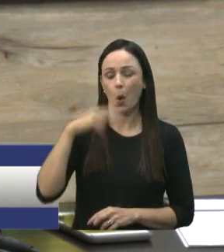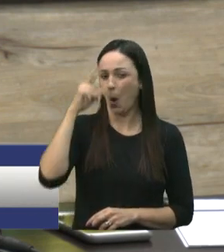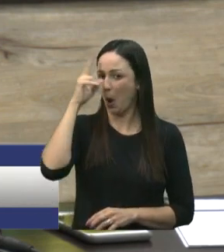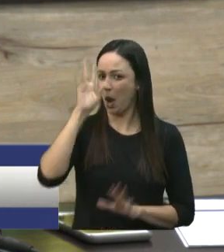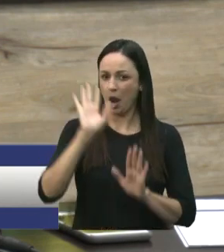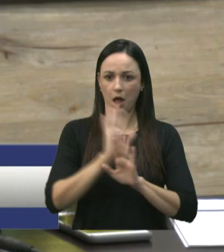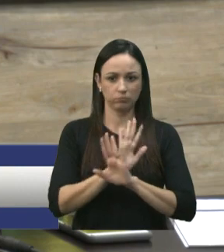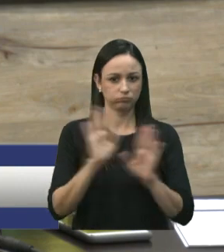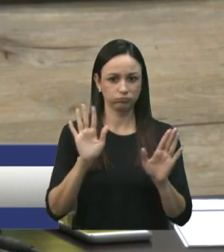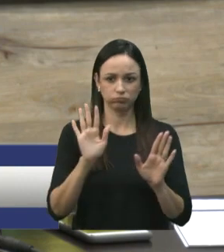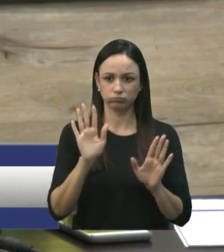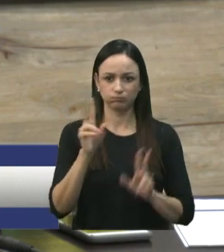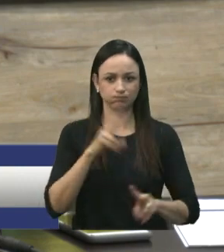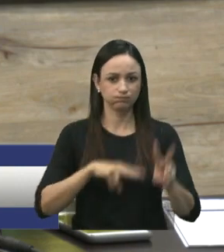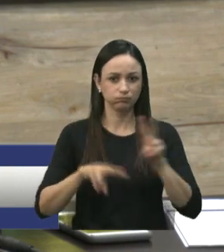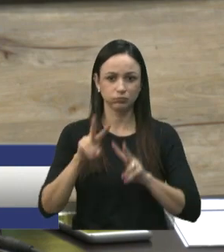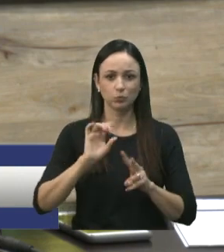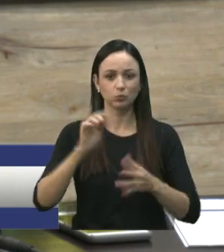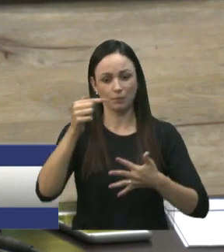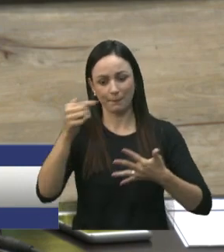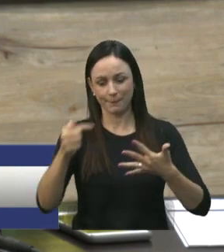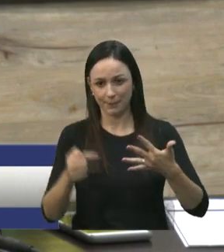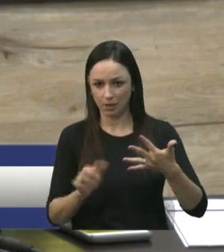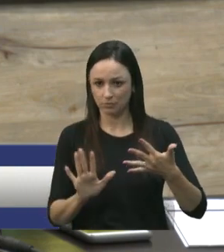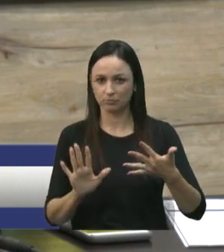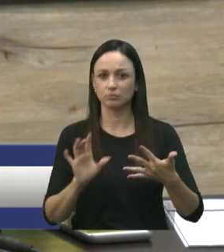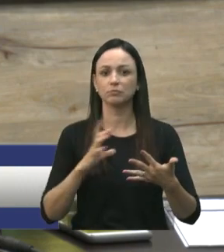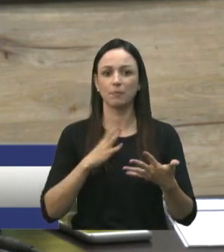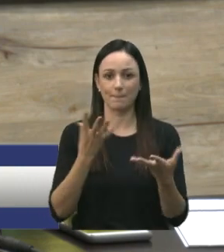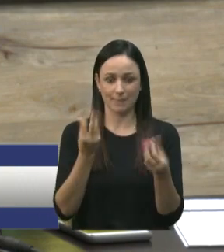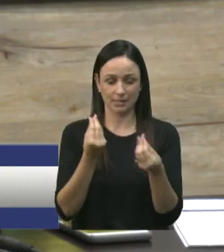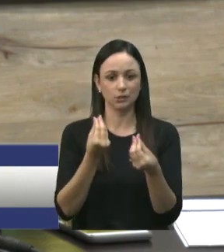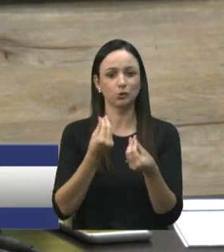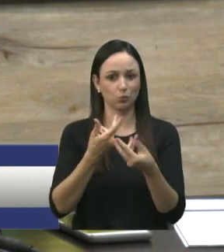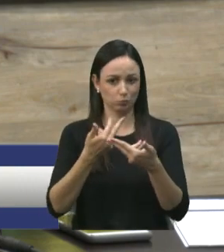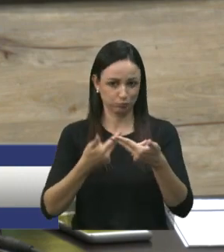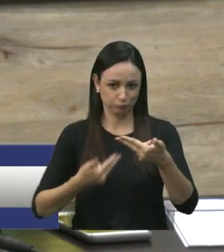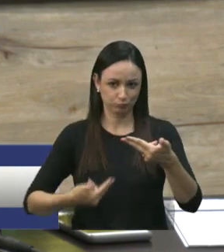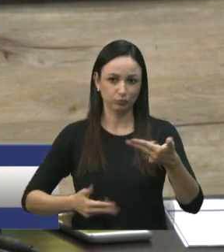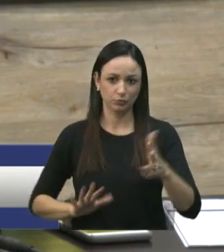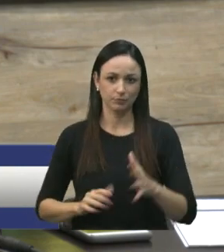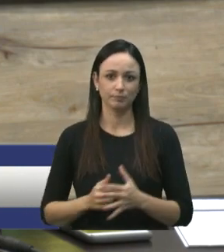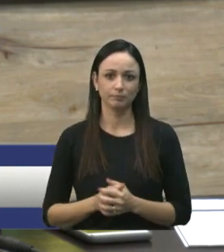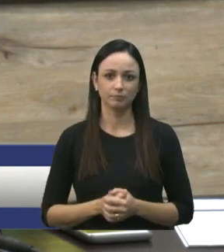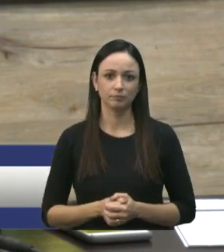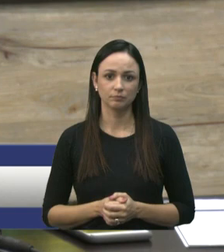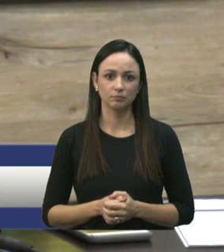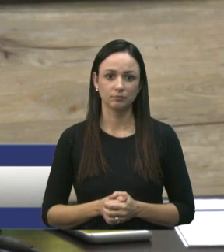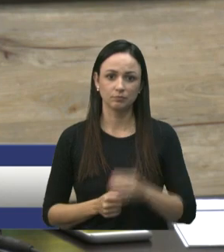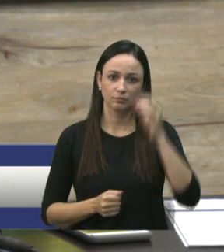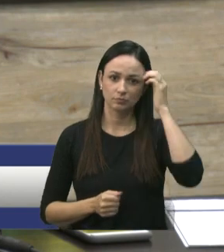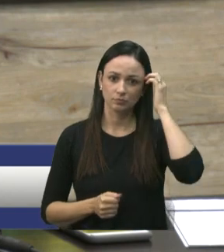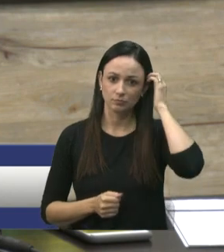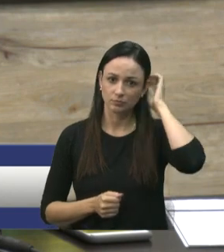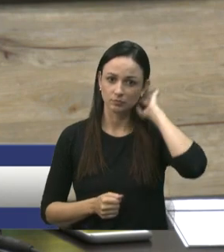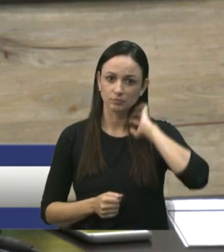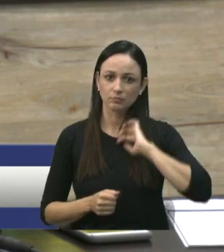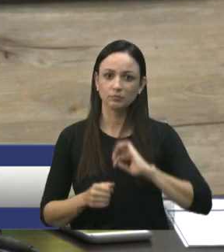recordo analiticamente todos os apontamentos. Vieram várias coisas. Tá? Certo. Vieram várias